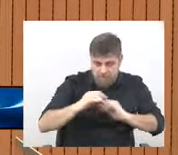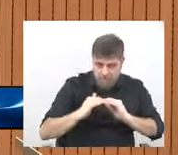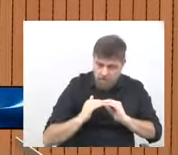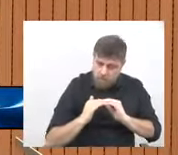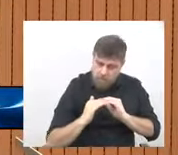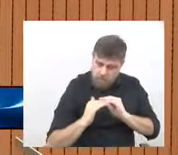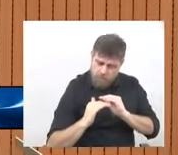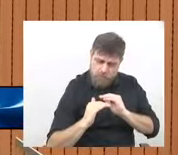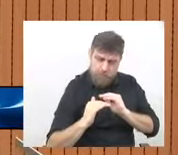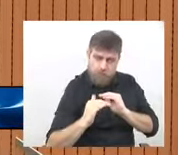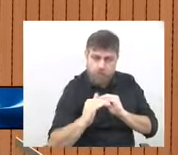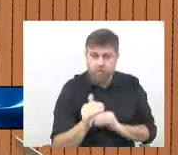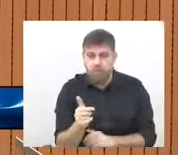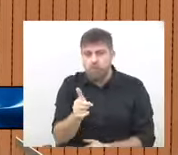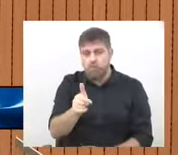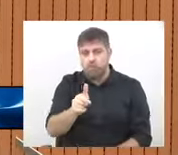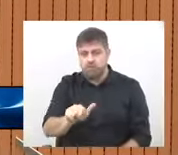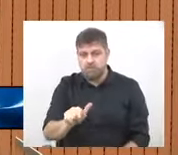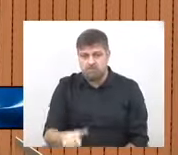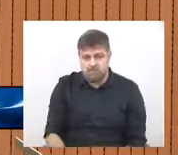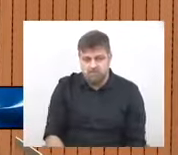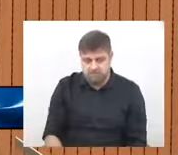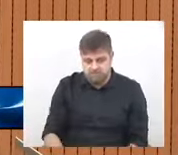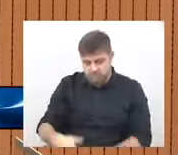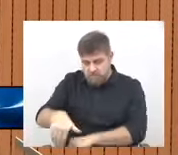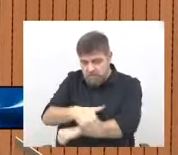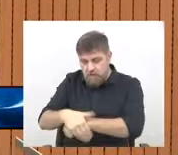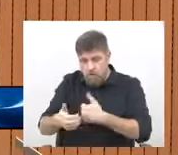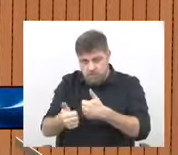o pavimento asfáltico adjacente